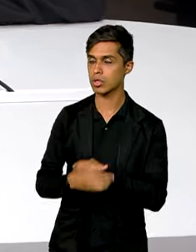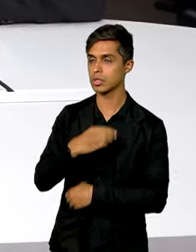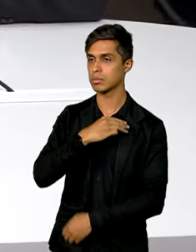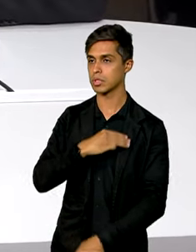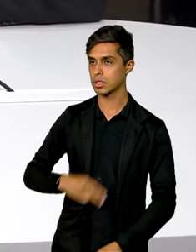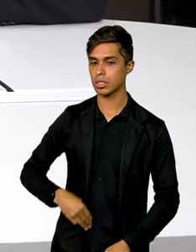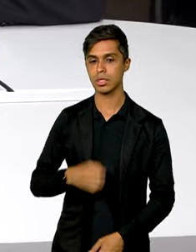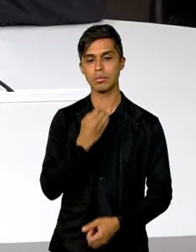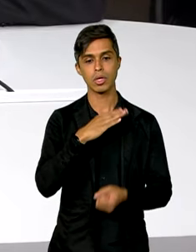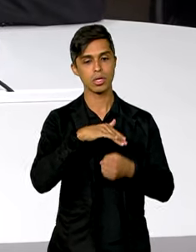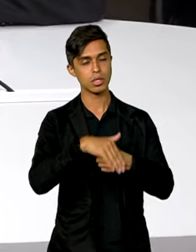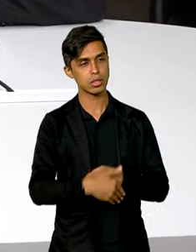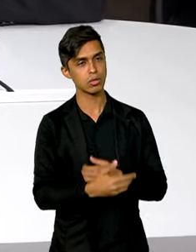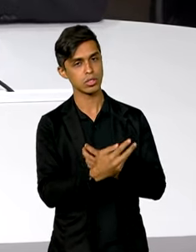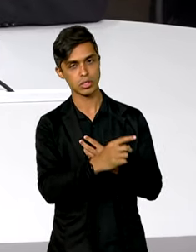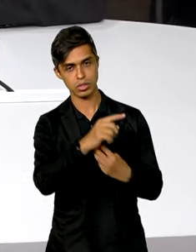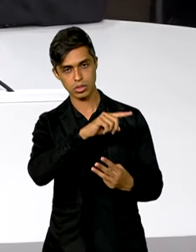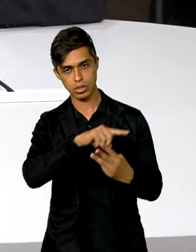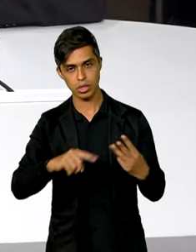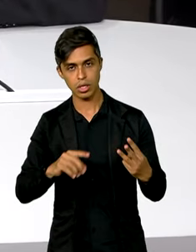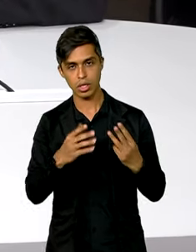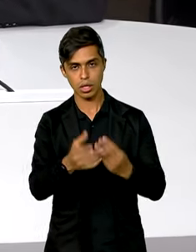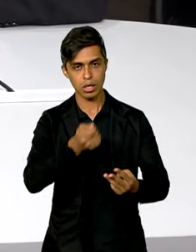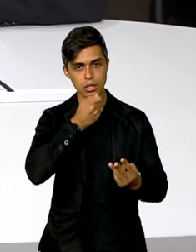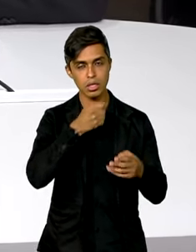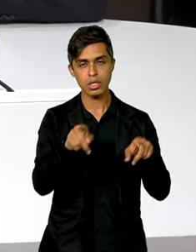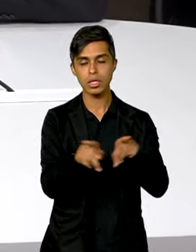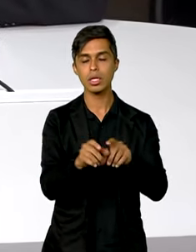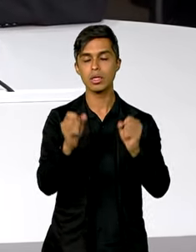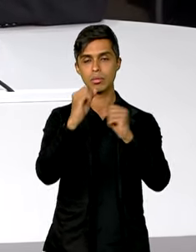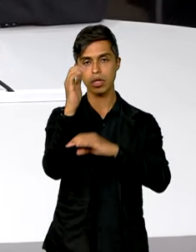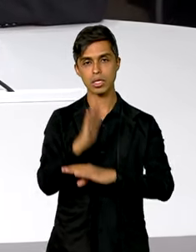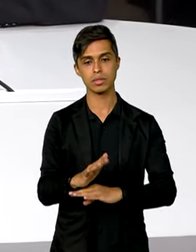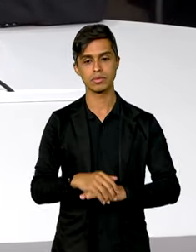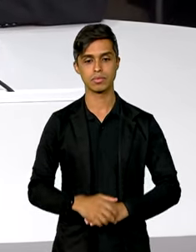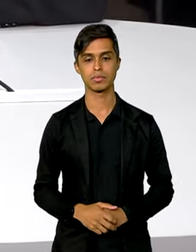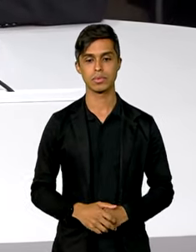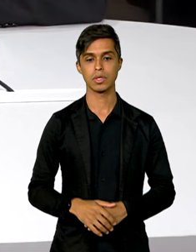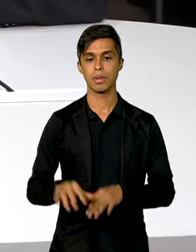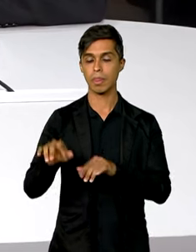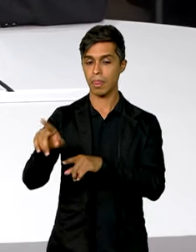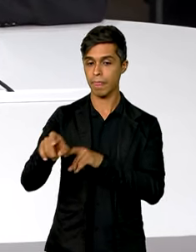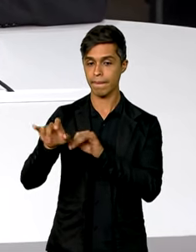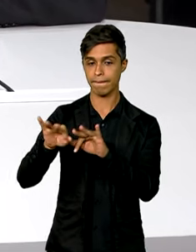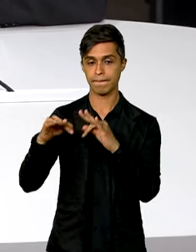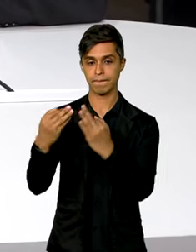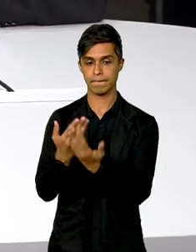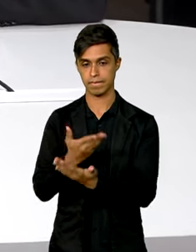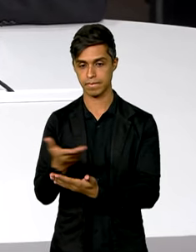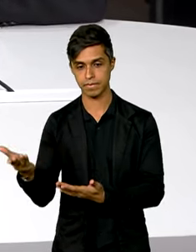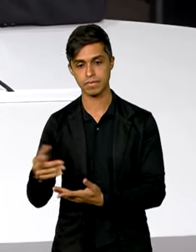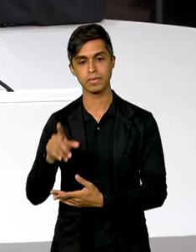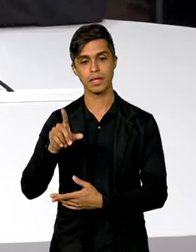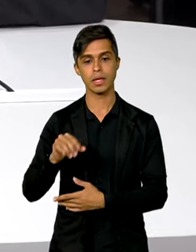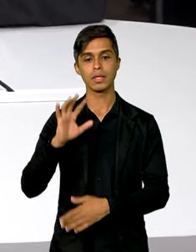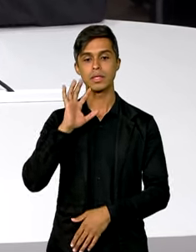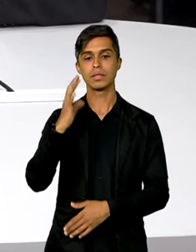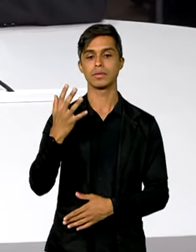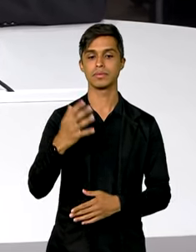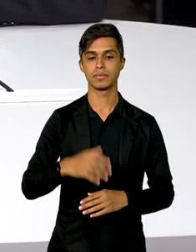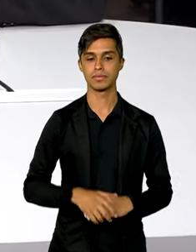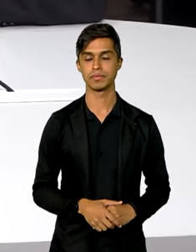Boa noite, Luciana. Luciano, boa noite, Brasil. Os agricultores familiares, eles são a